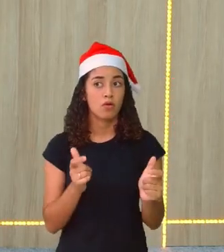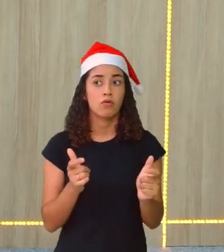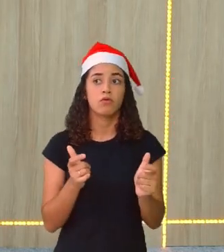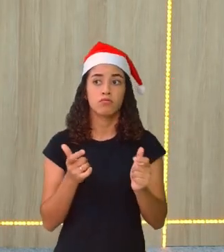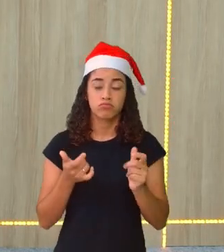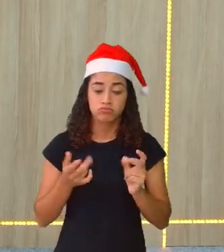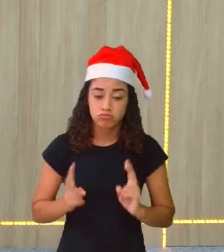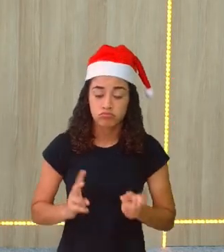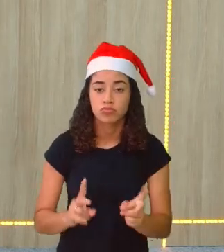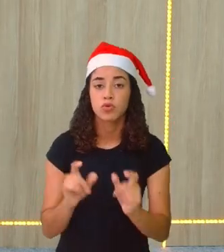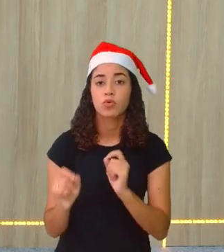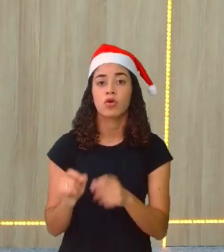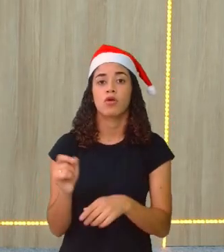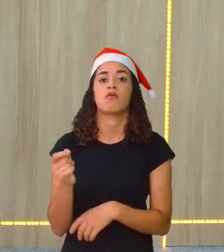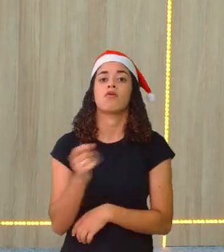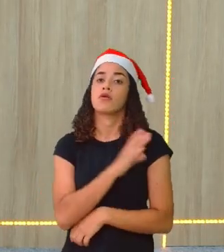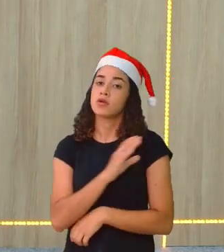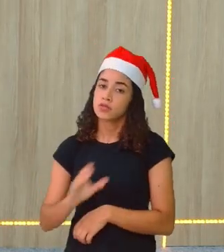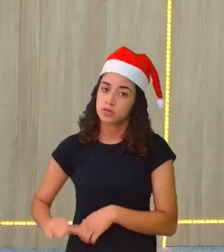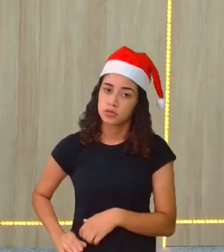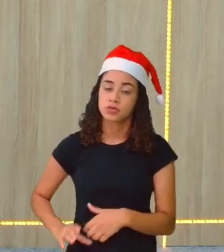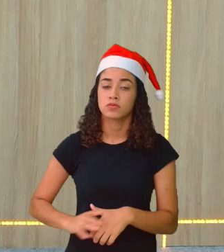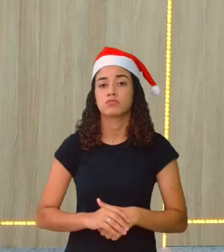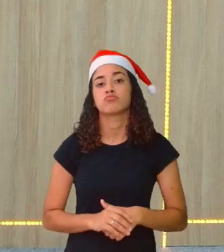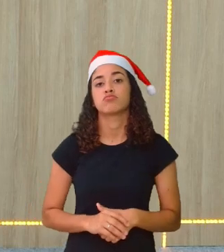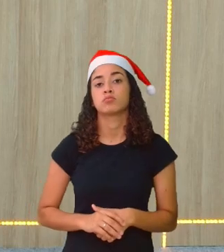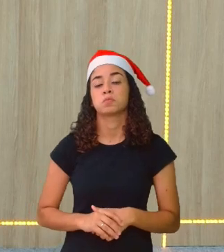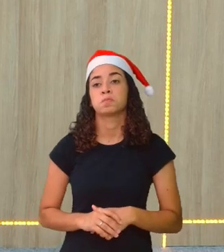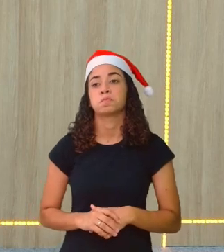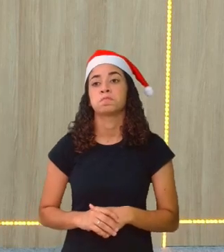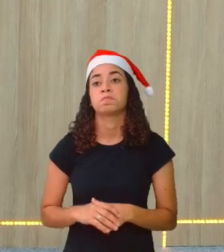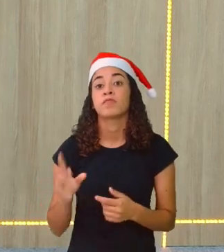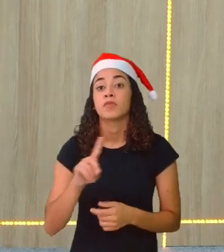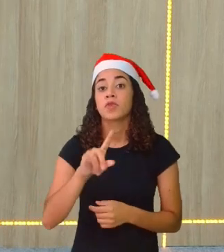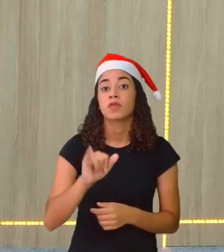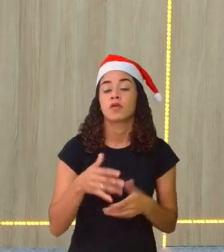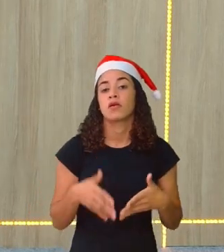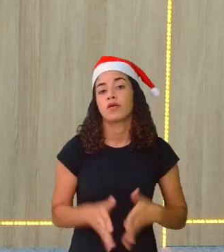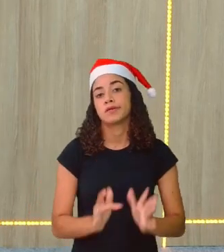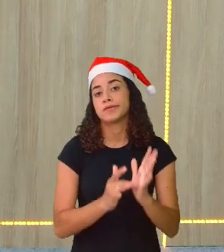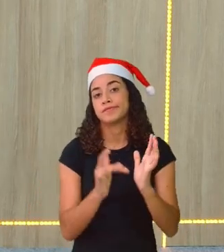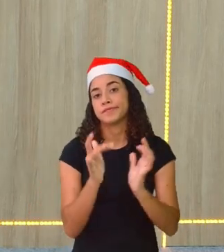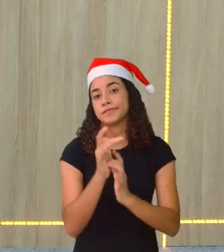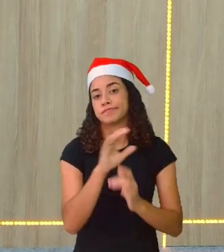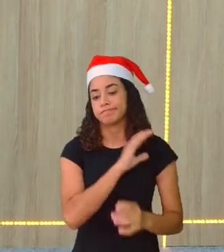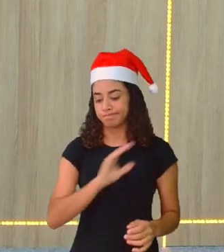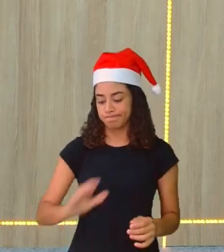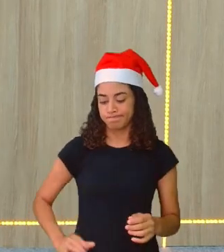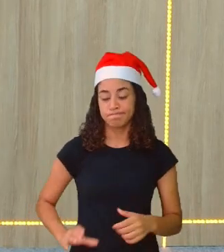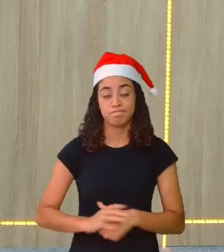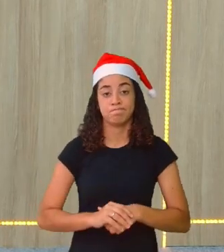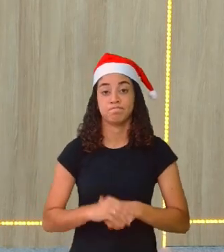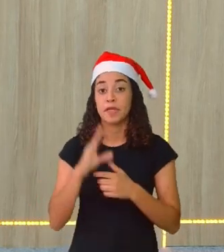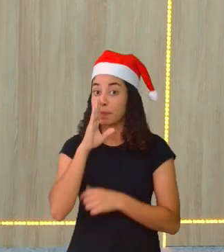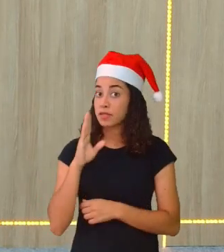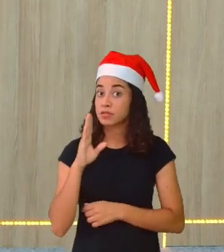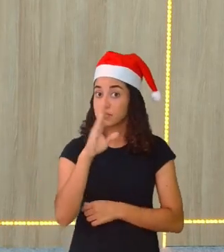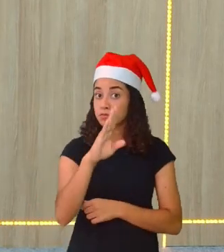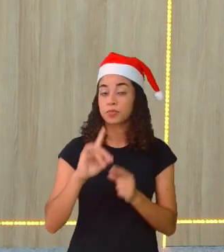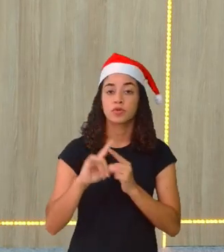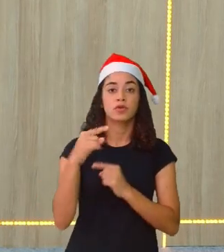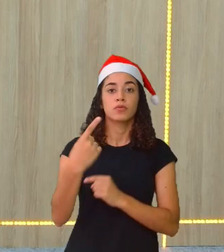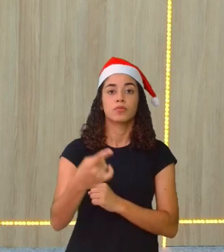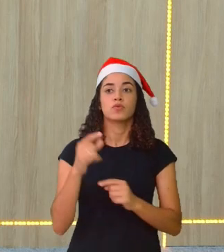aí o cristianismo, como certo, data do nascimento de Jesus Cristo, principalmente após